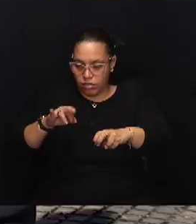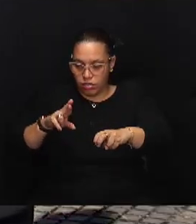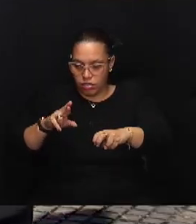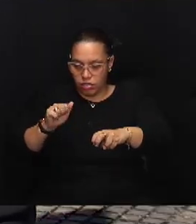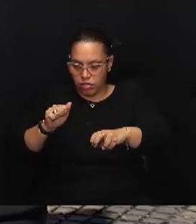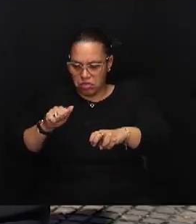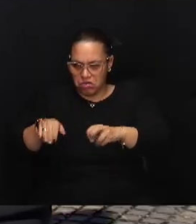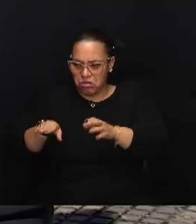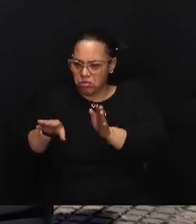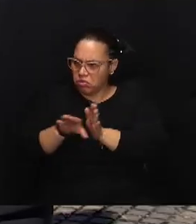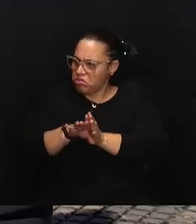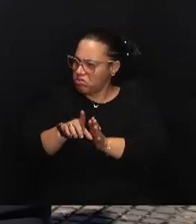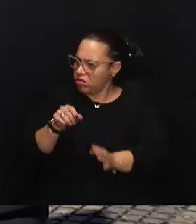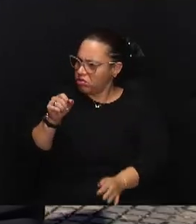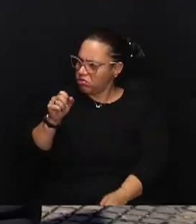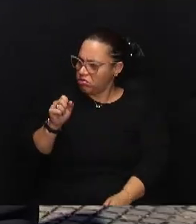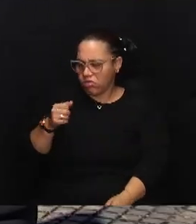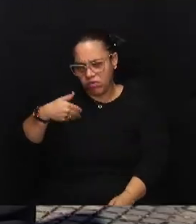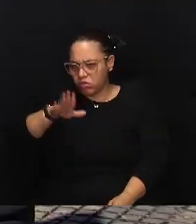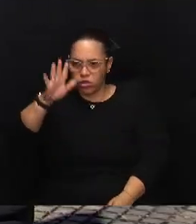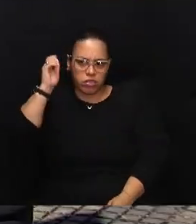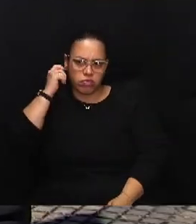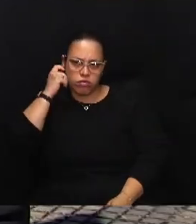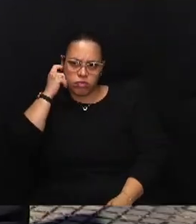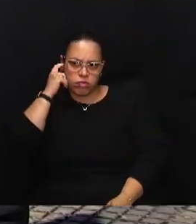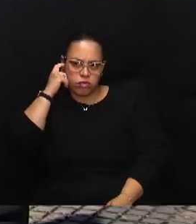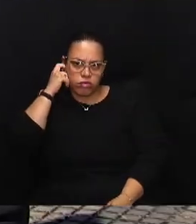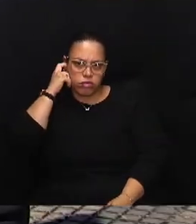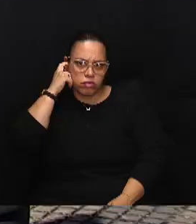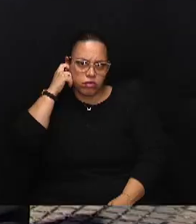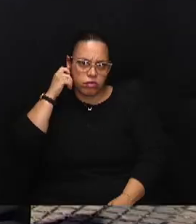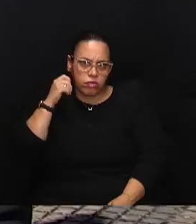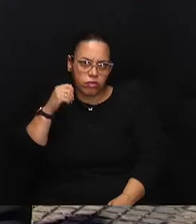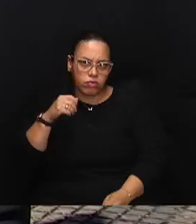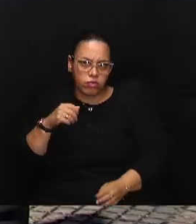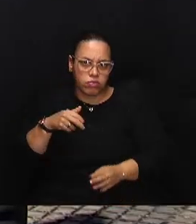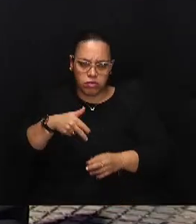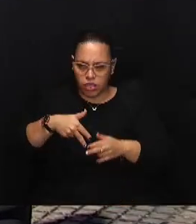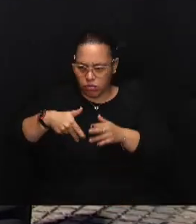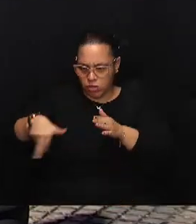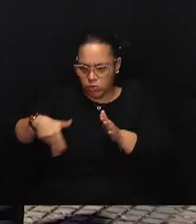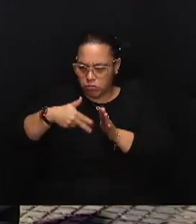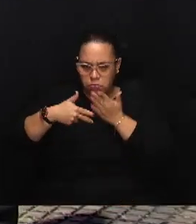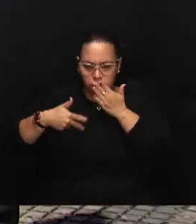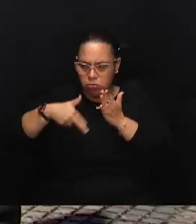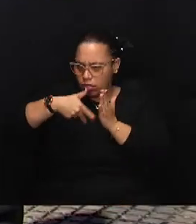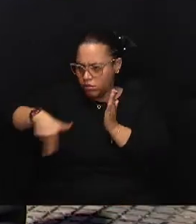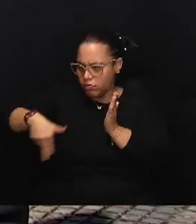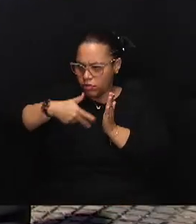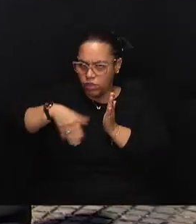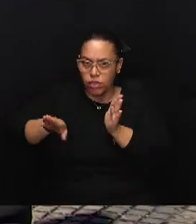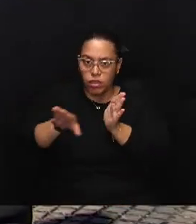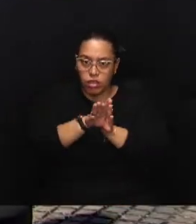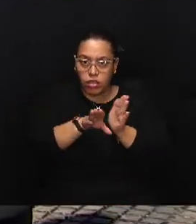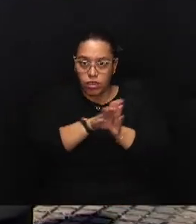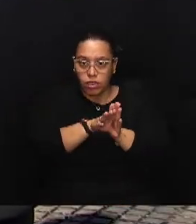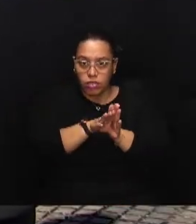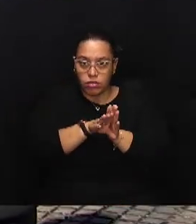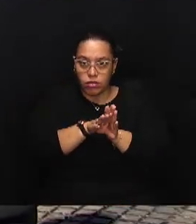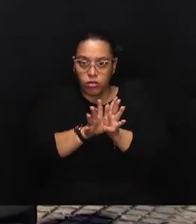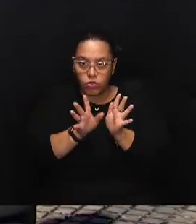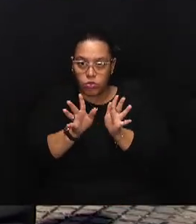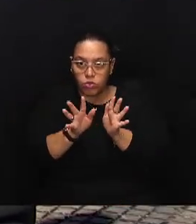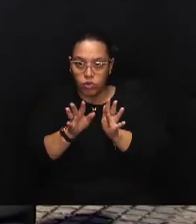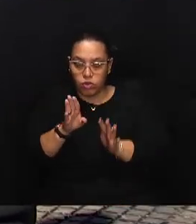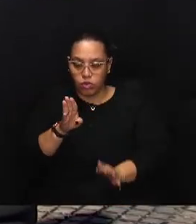elas entrarem, mas beleza, vamos aí. Foram indo, e nada delas pedindo para descer. E a hora que tá chegando já perto da garagem, na